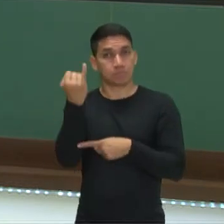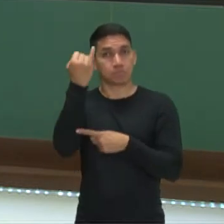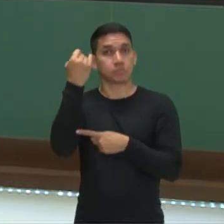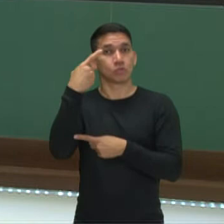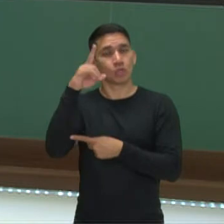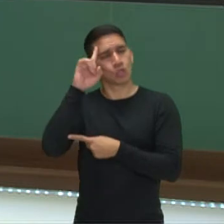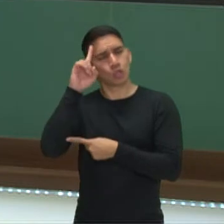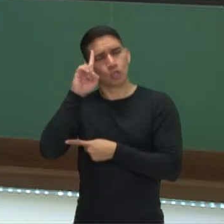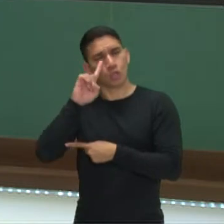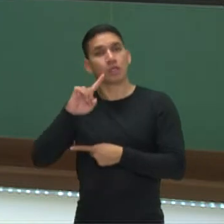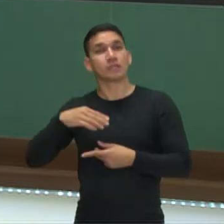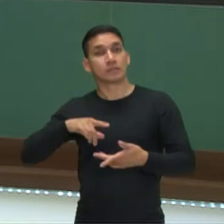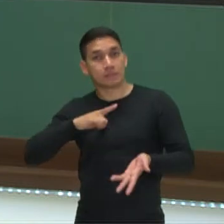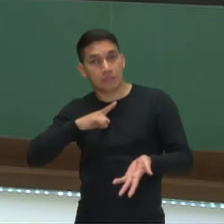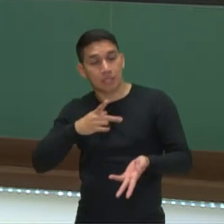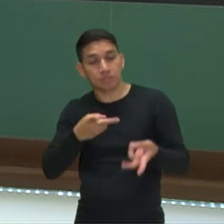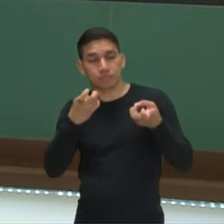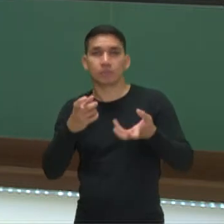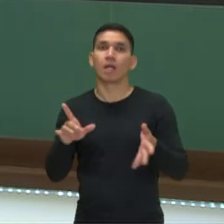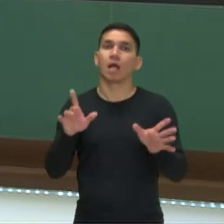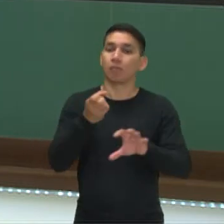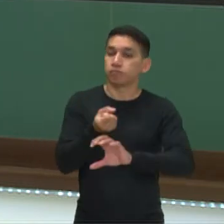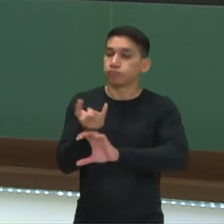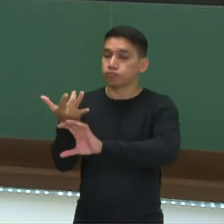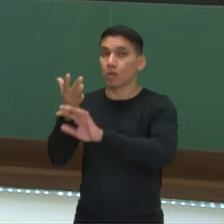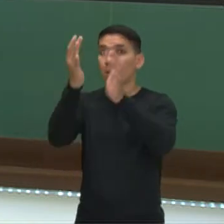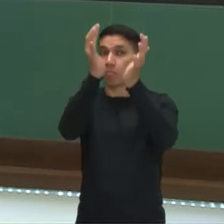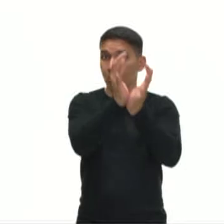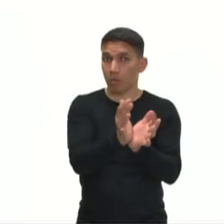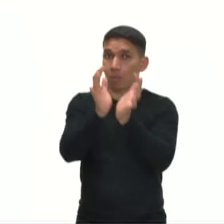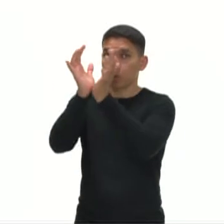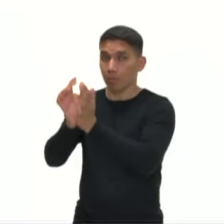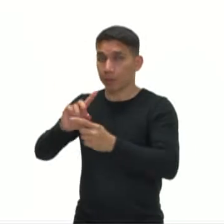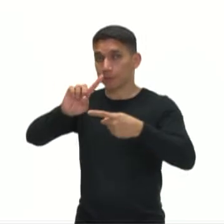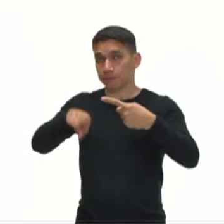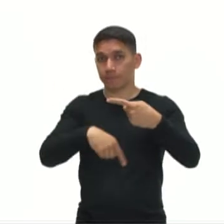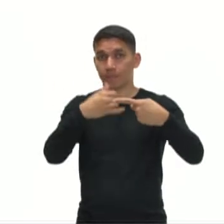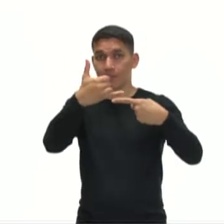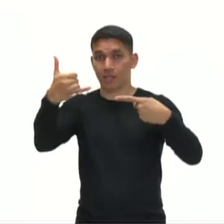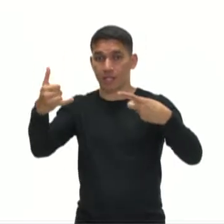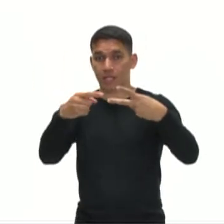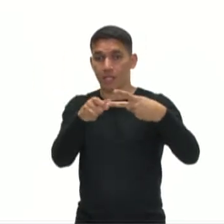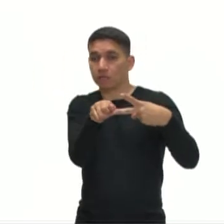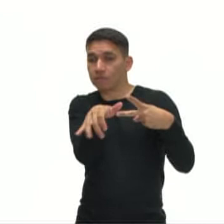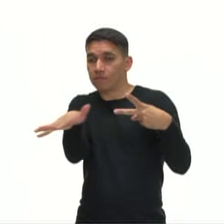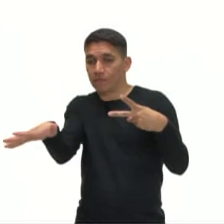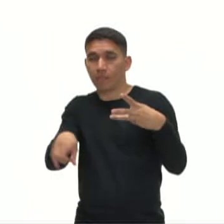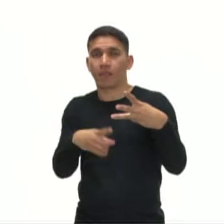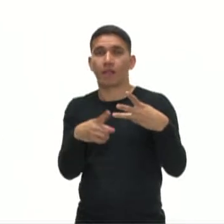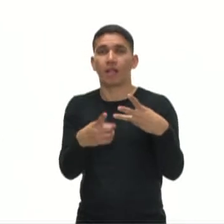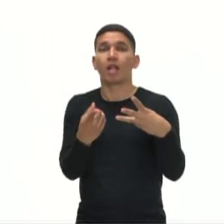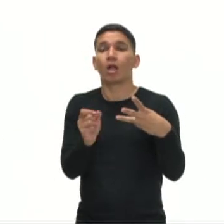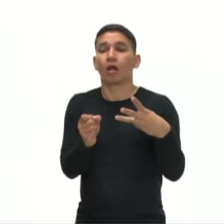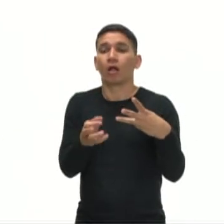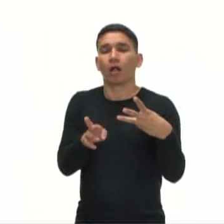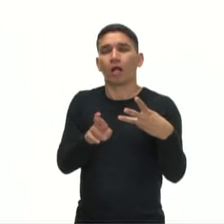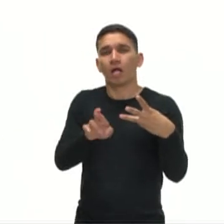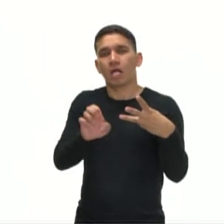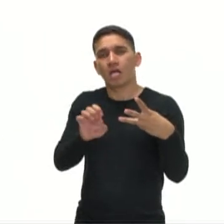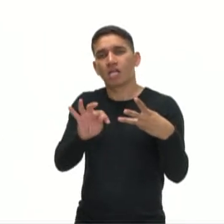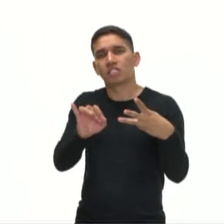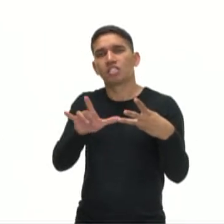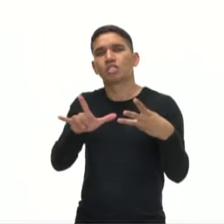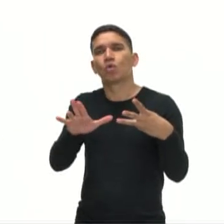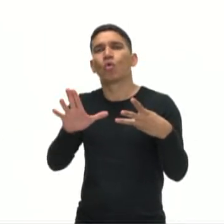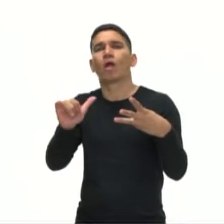dia a dia. Os polímeros também são classificados, eles são classificados entre linear, ramificado e reticulado. Professor, o que é